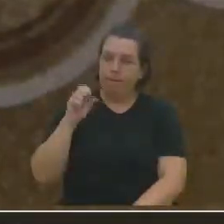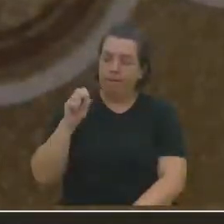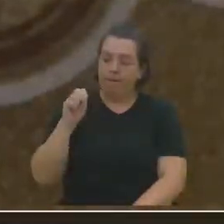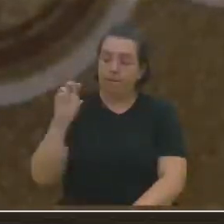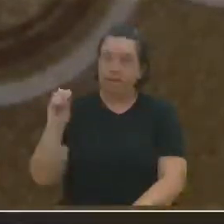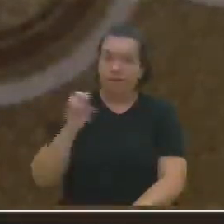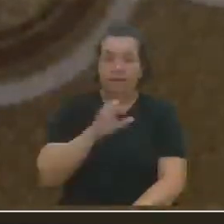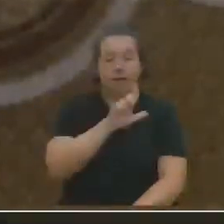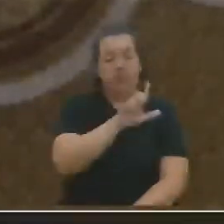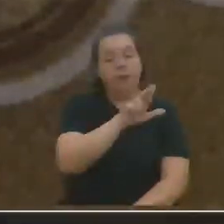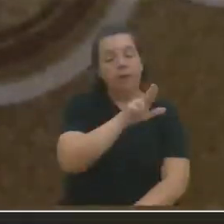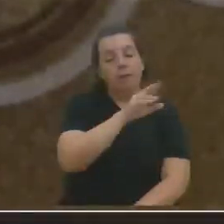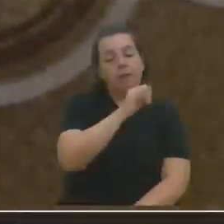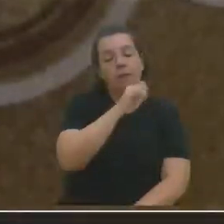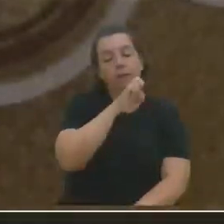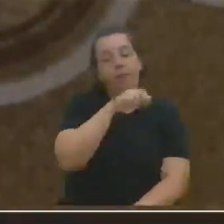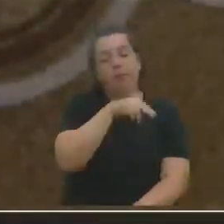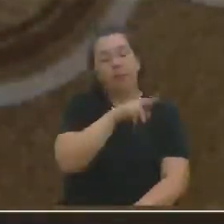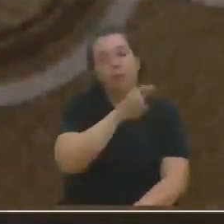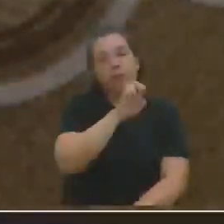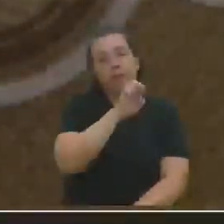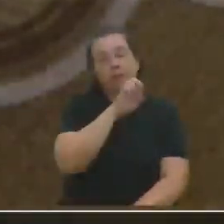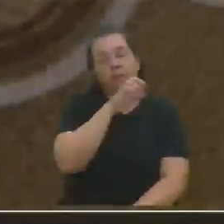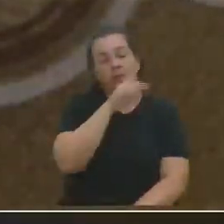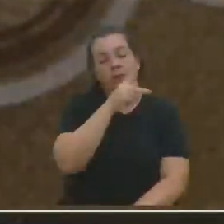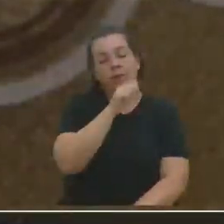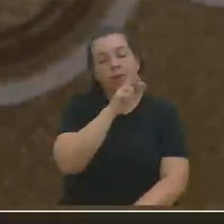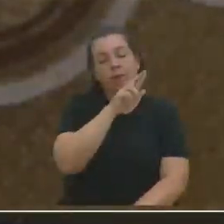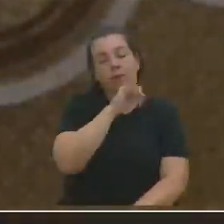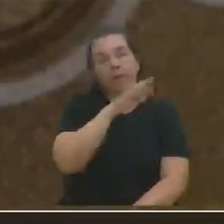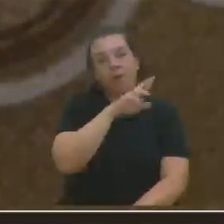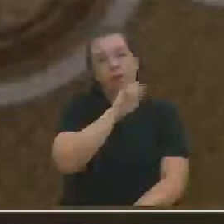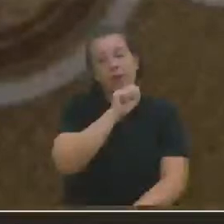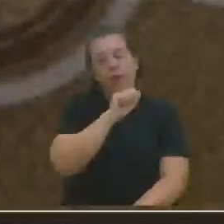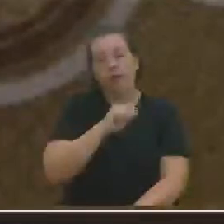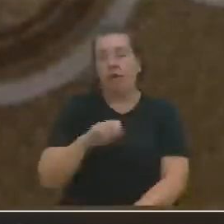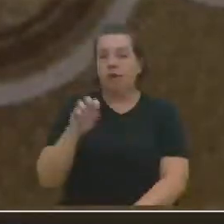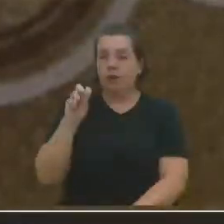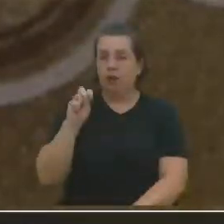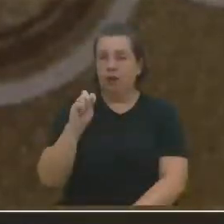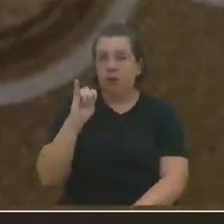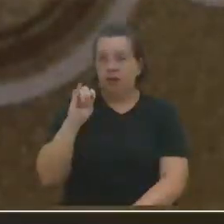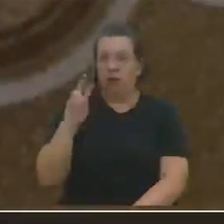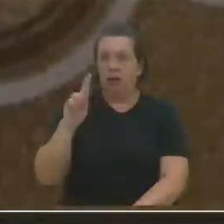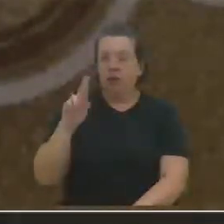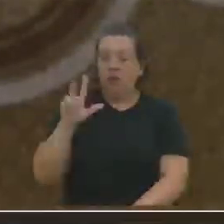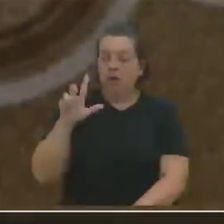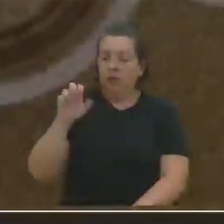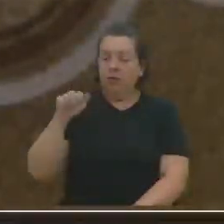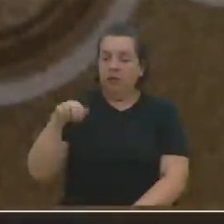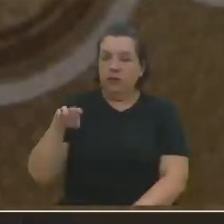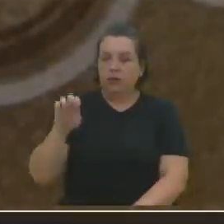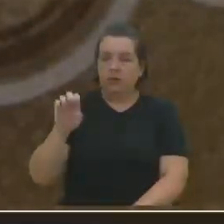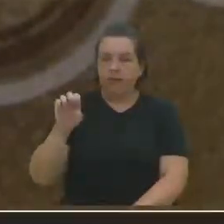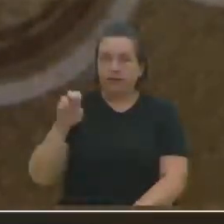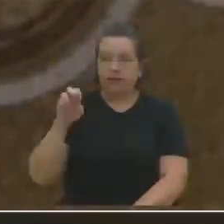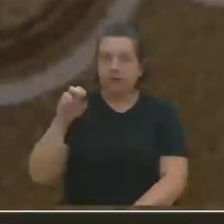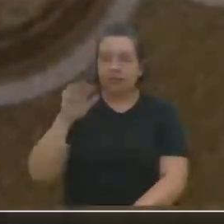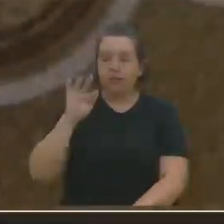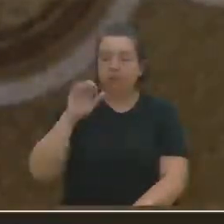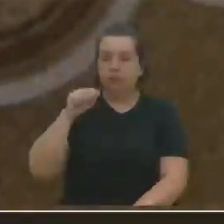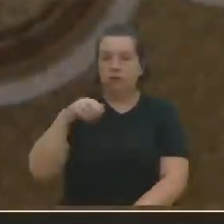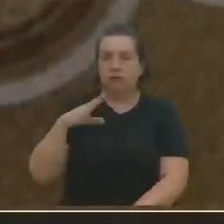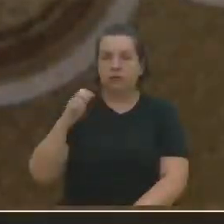Luciene Pereira, Caruaru, Pernambuco; Sirlene França, Vargem, São